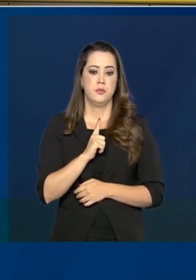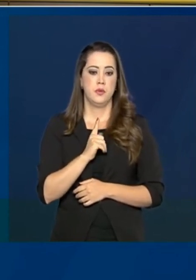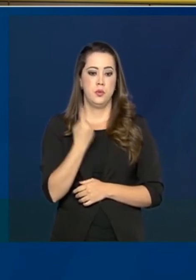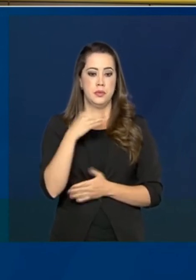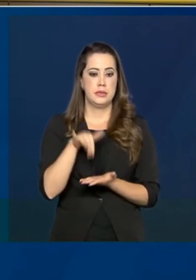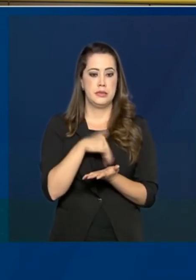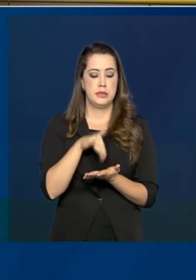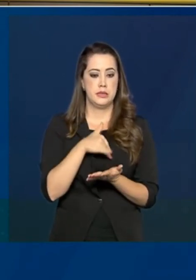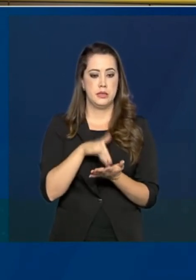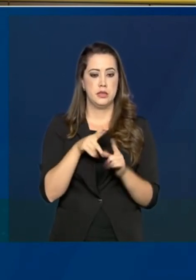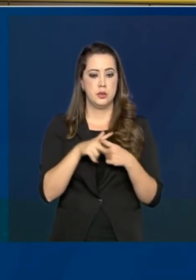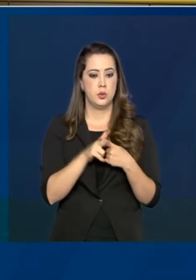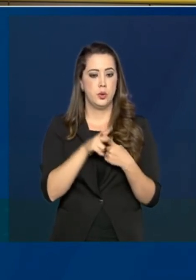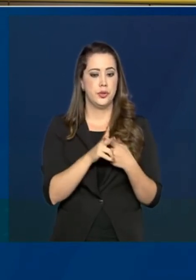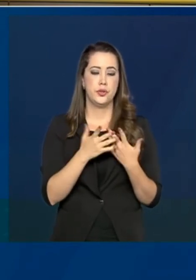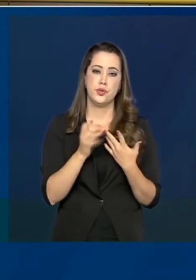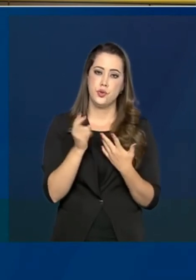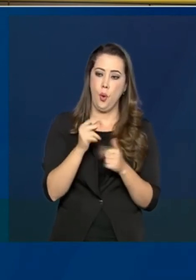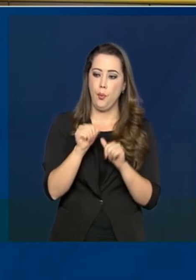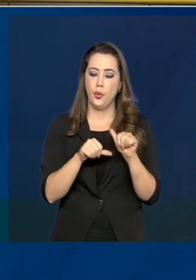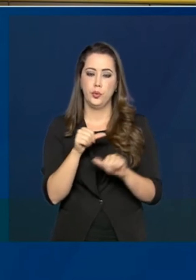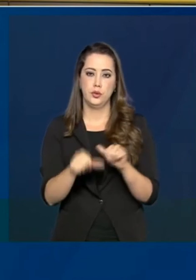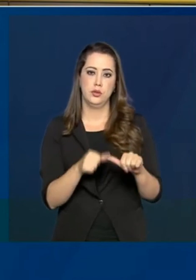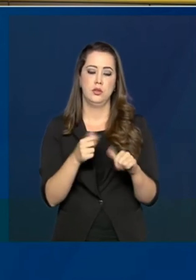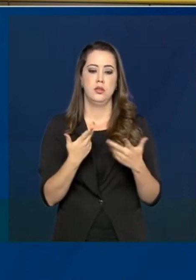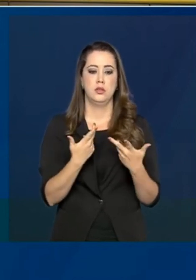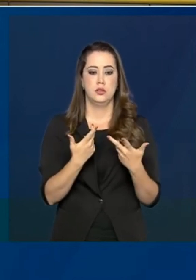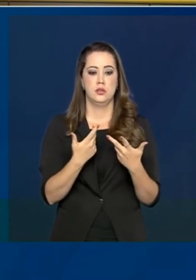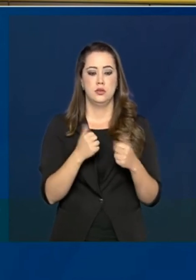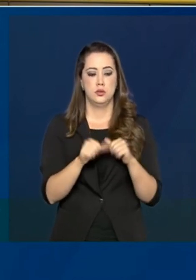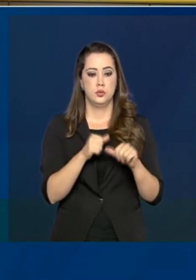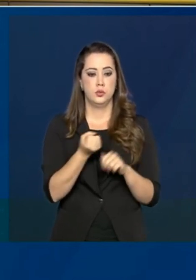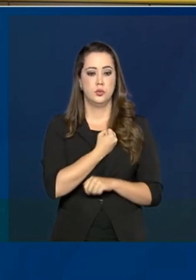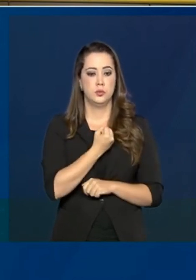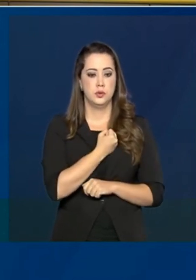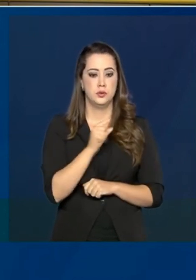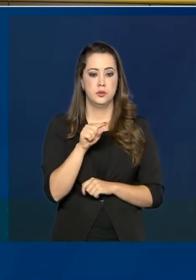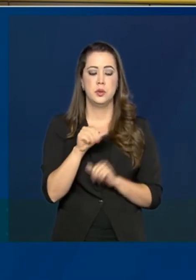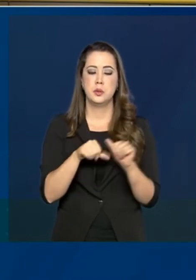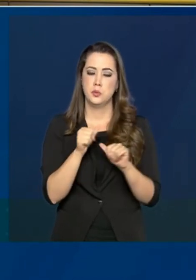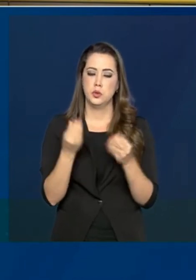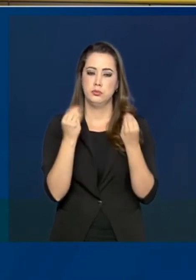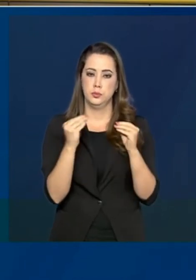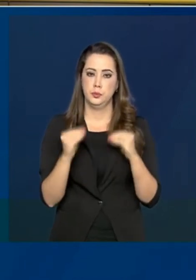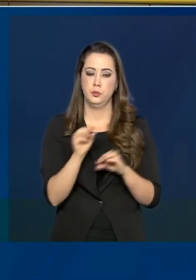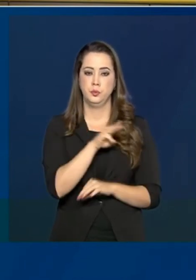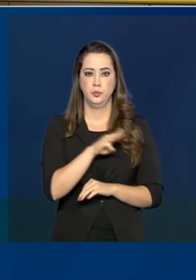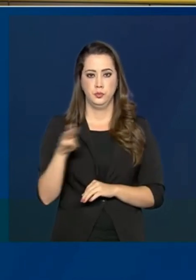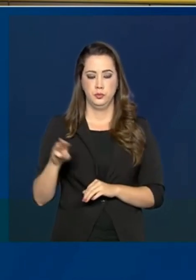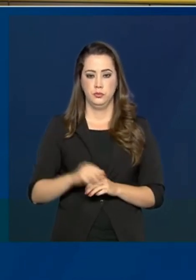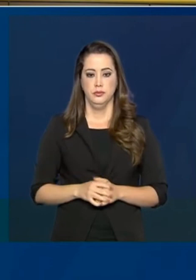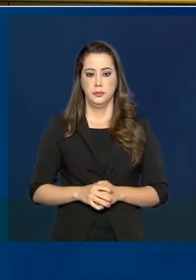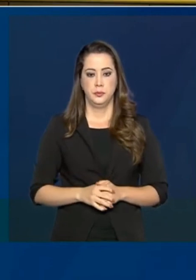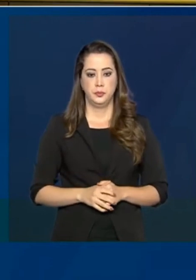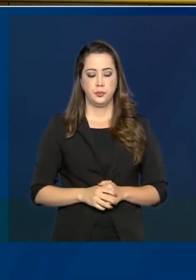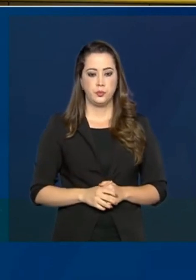secretaria municipal corrige, ou confirma ou altera os dados, eles são alterados dentro do sistema federal.